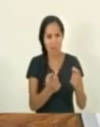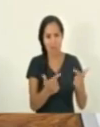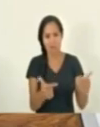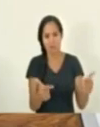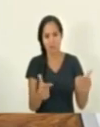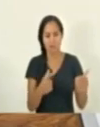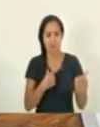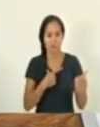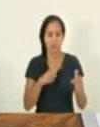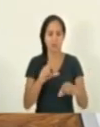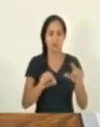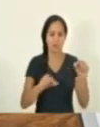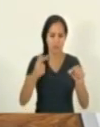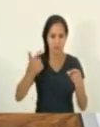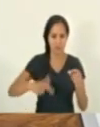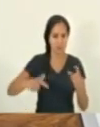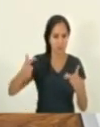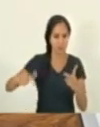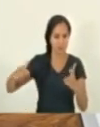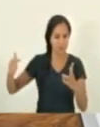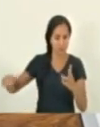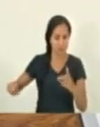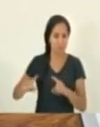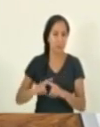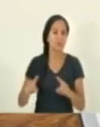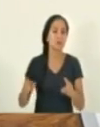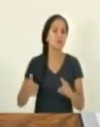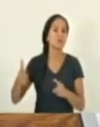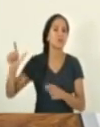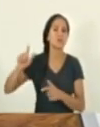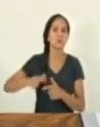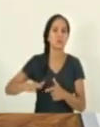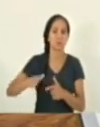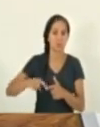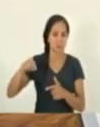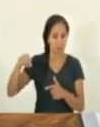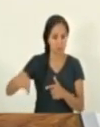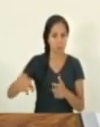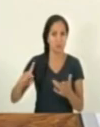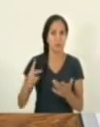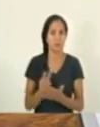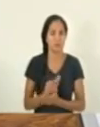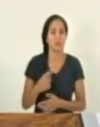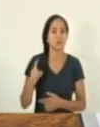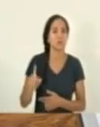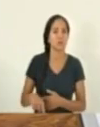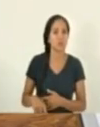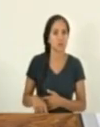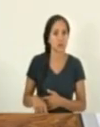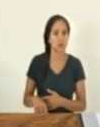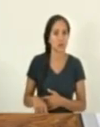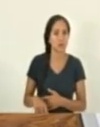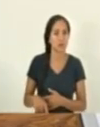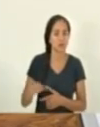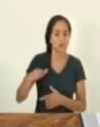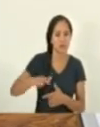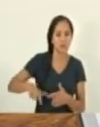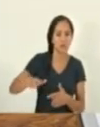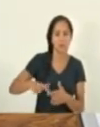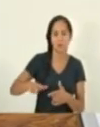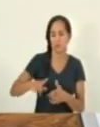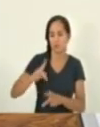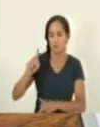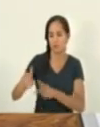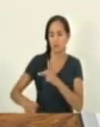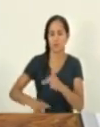processos seletivos mais de uma vez, mas um outro problema que tem ocorrido é o descaso de parte da